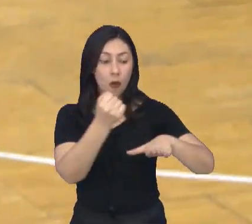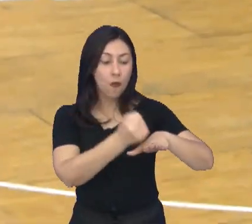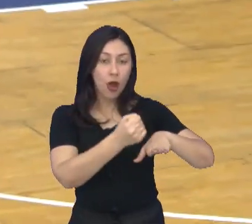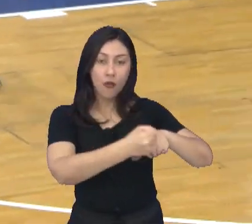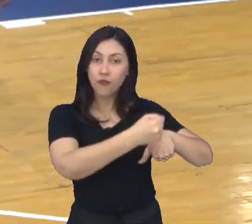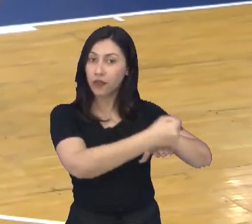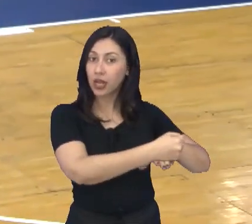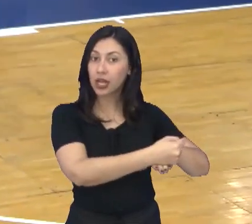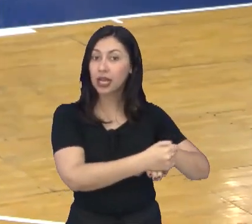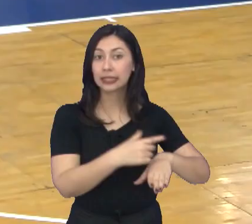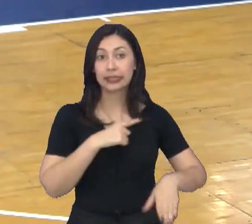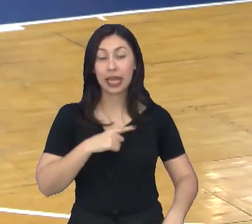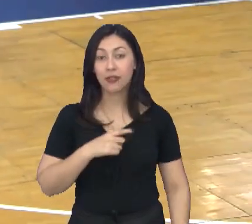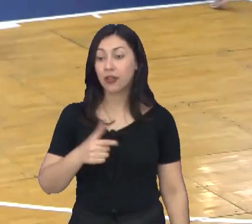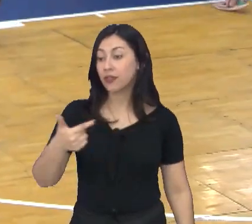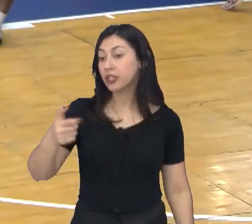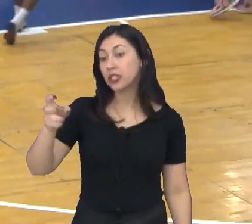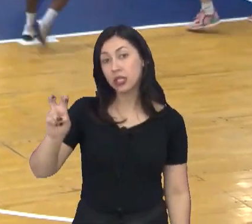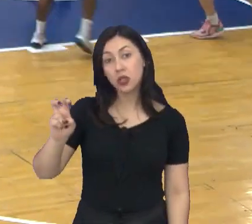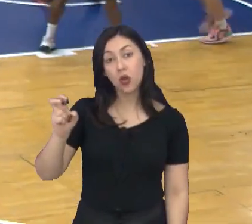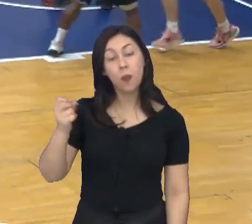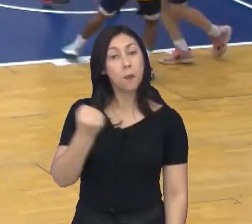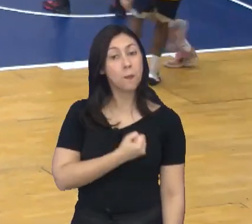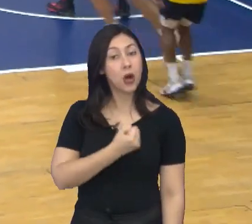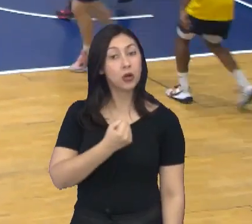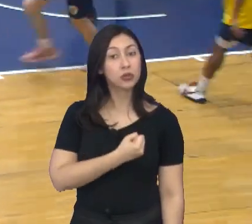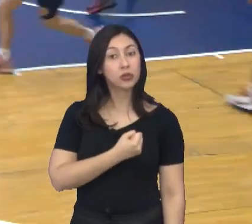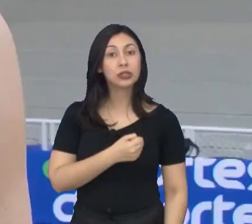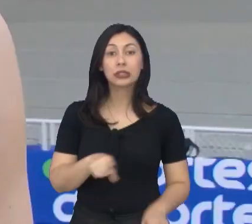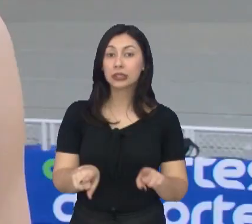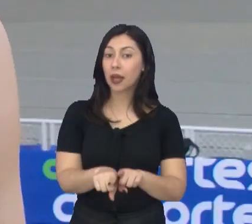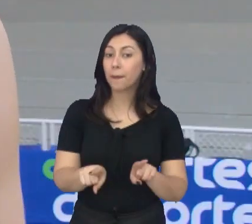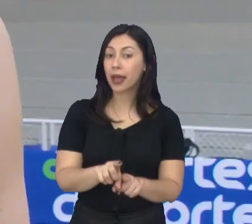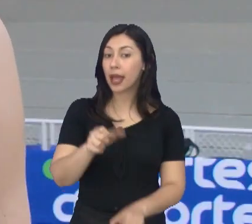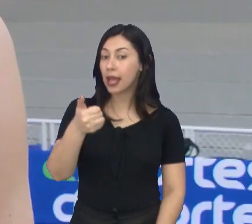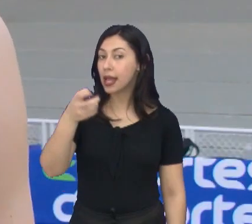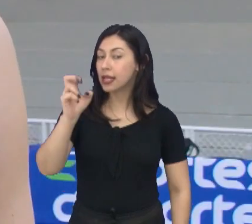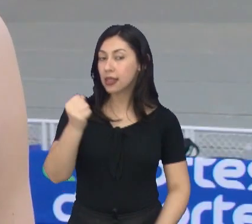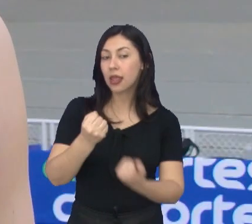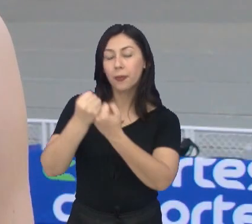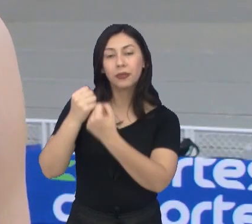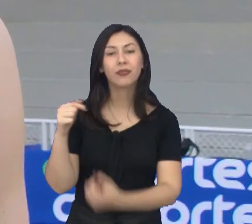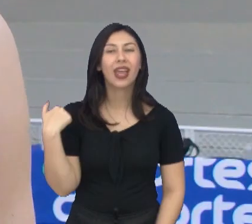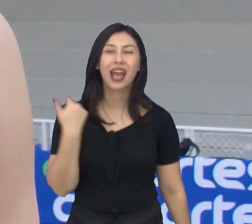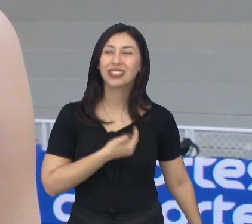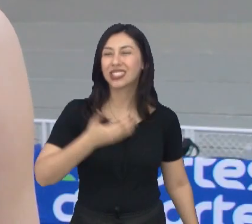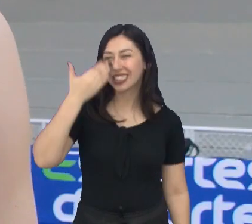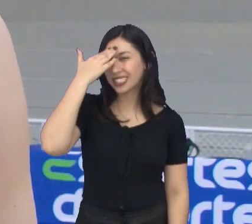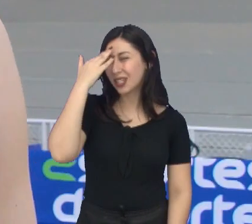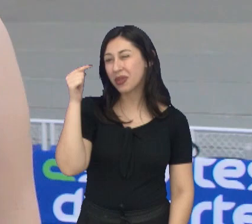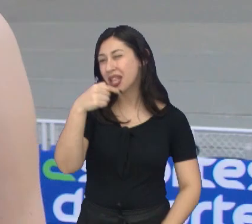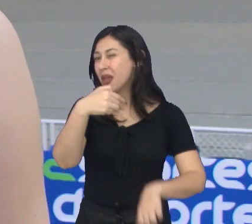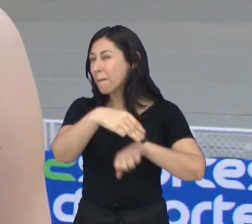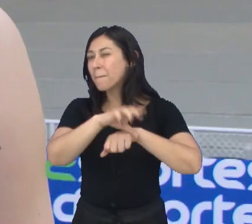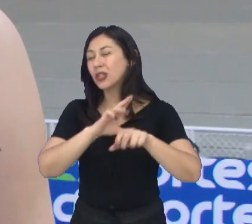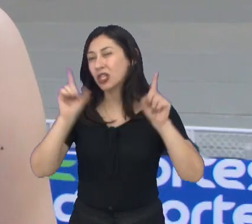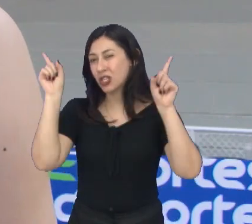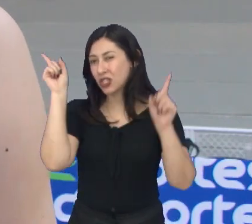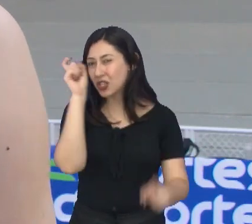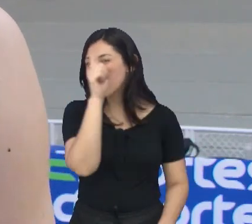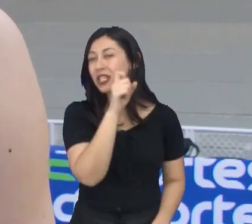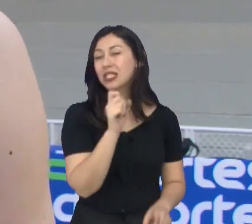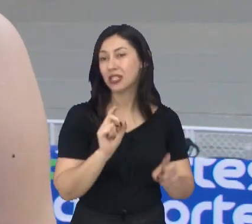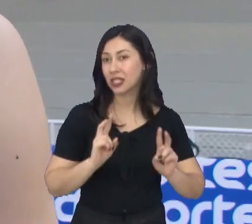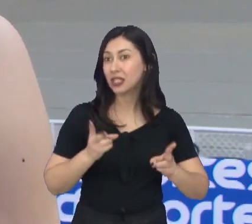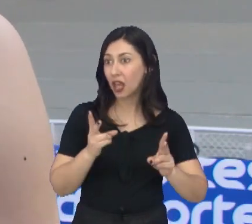juntos 25 pontos e distribuíram 15 assistências. Sabe que o jogo de Mogi lá é sempre muito complicado, né? Ainda mais São José e Mogi, tem sempre